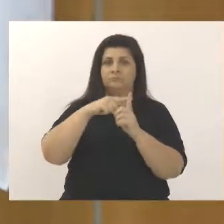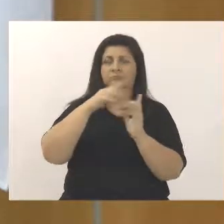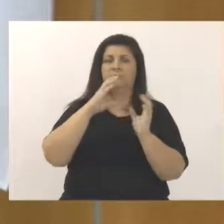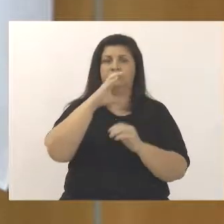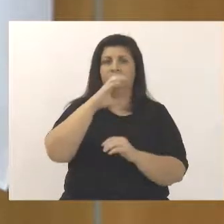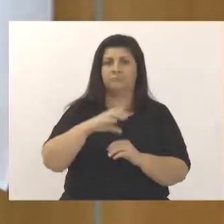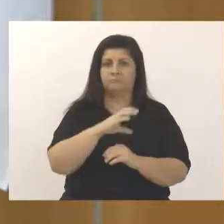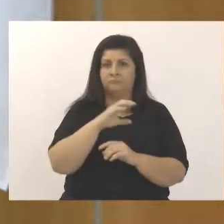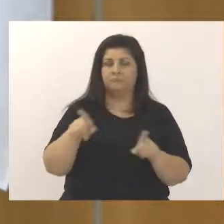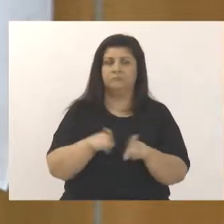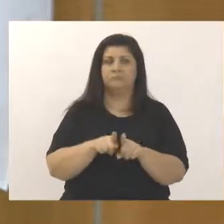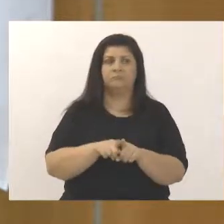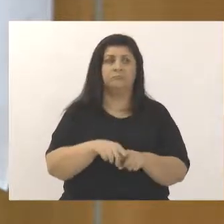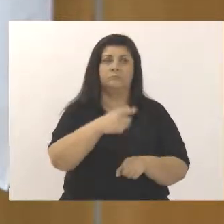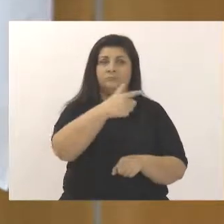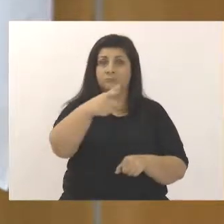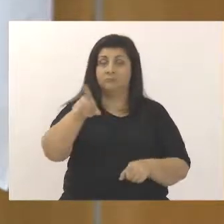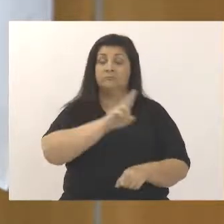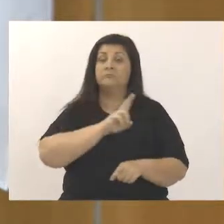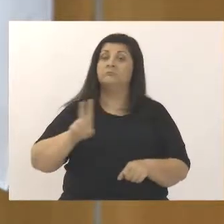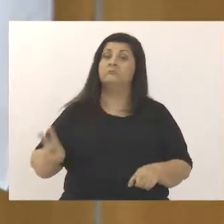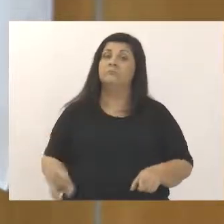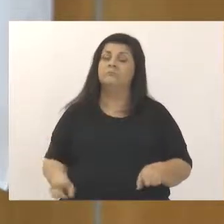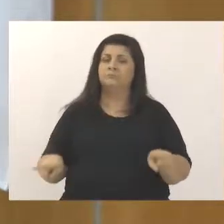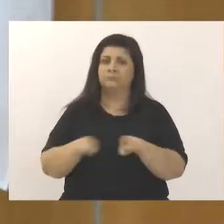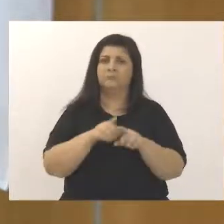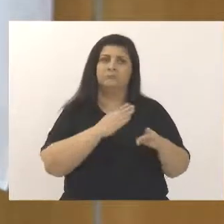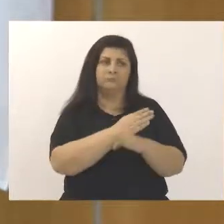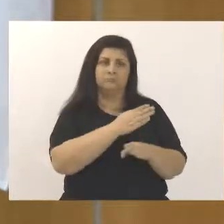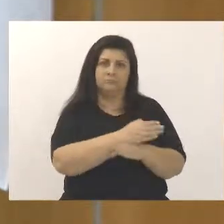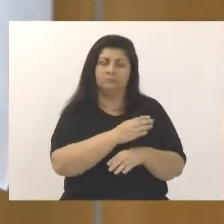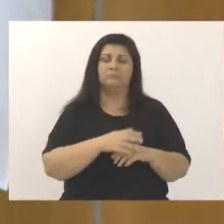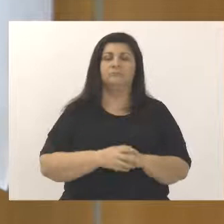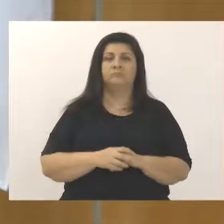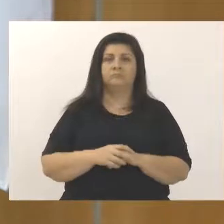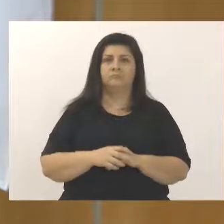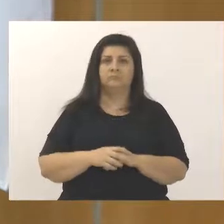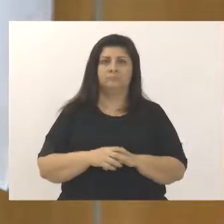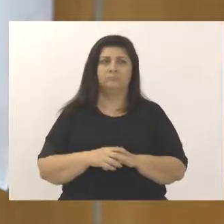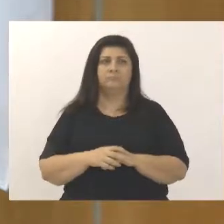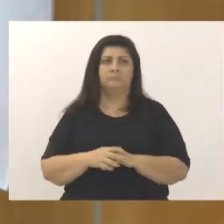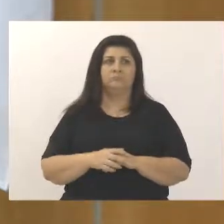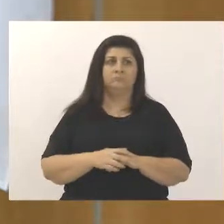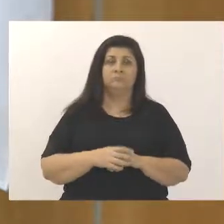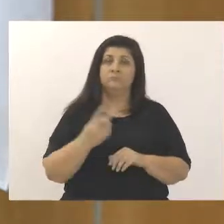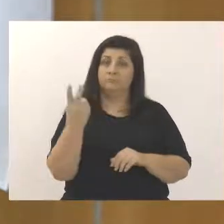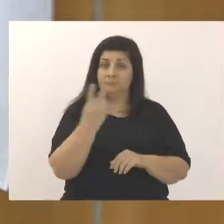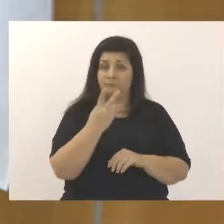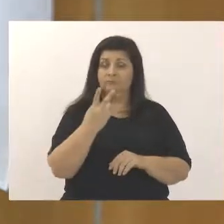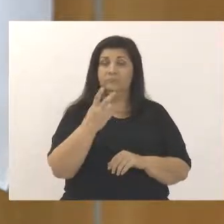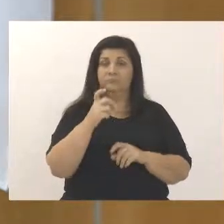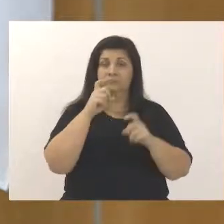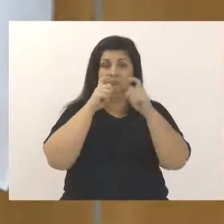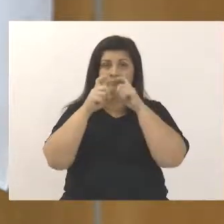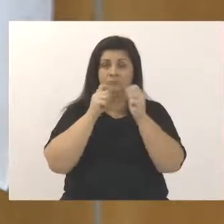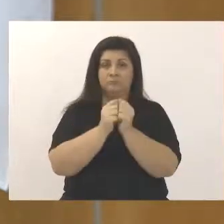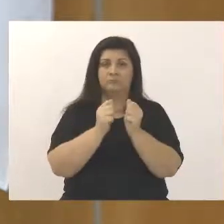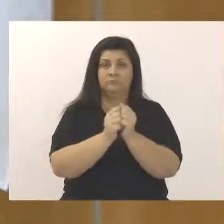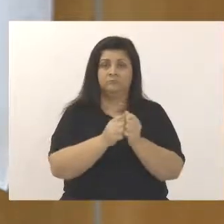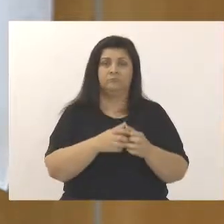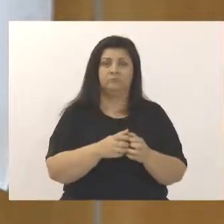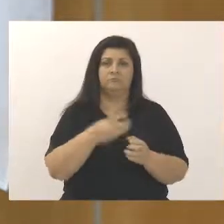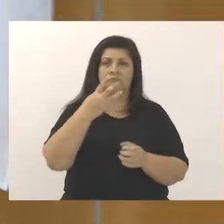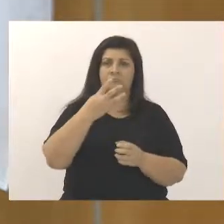também os vereadores que também participaram. Nós tivemos 2 reuniões com as doulas, 3 rodas